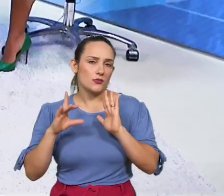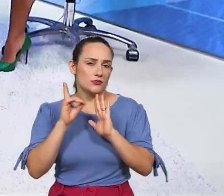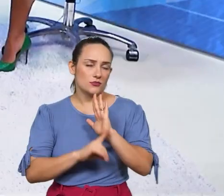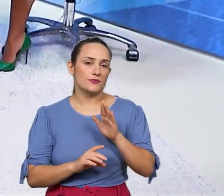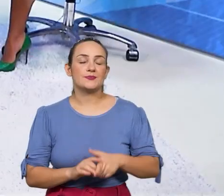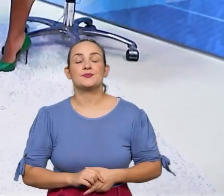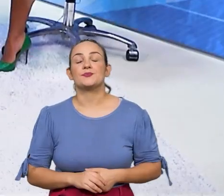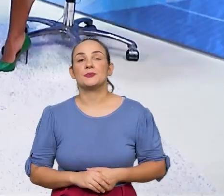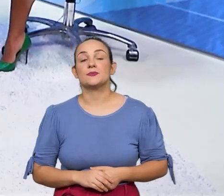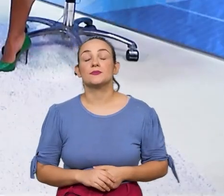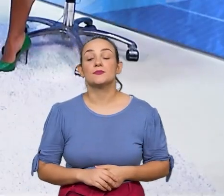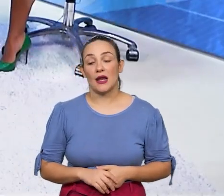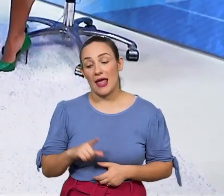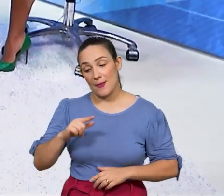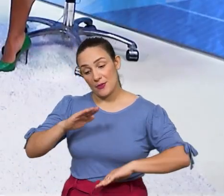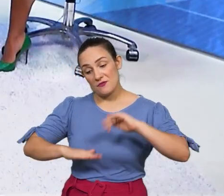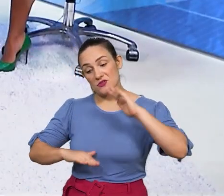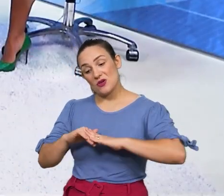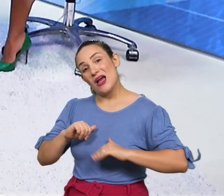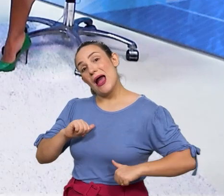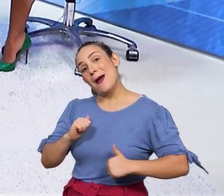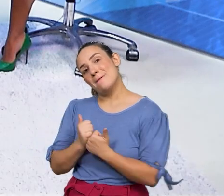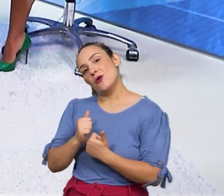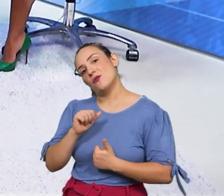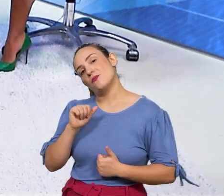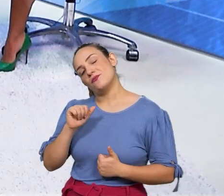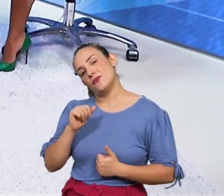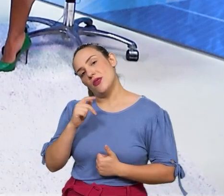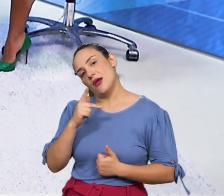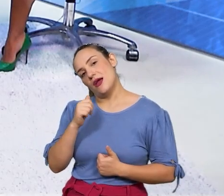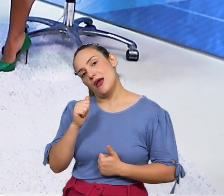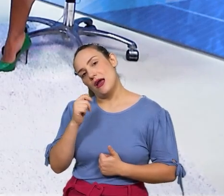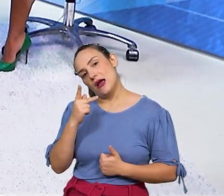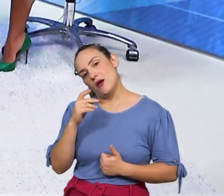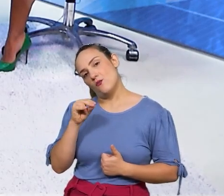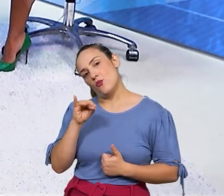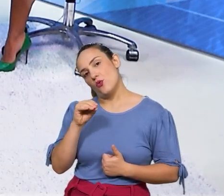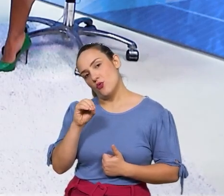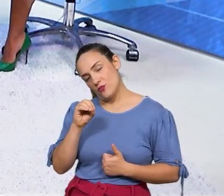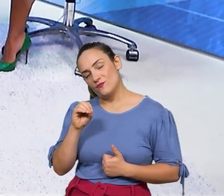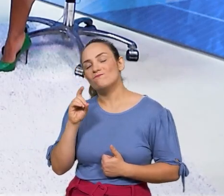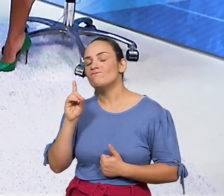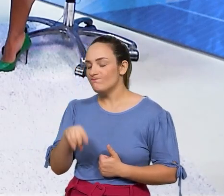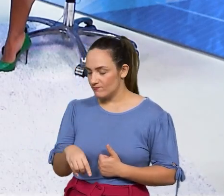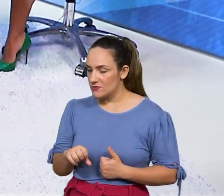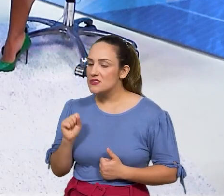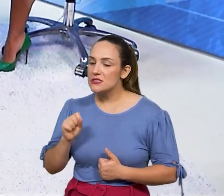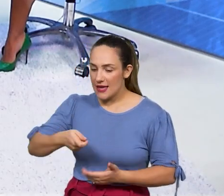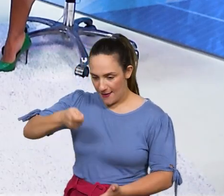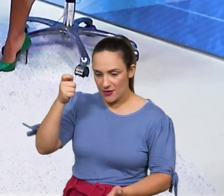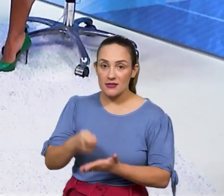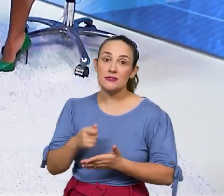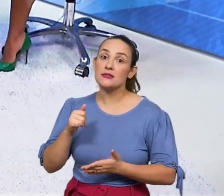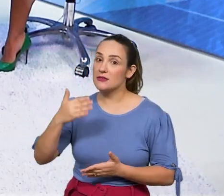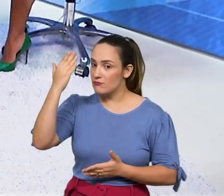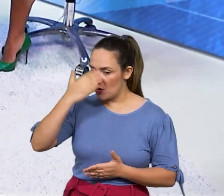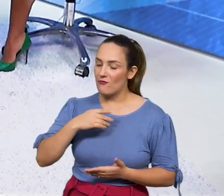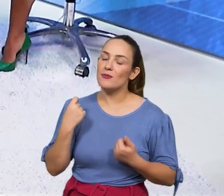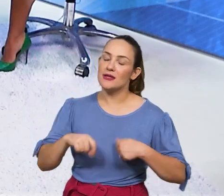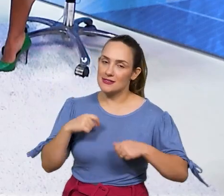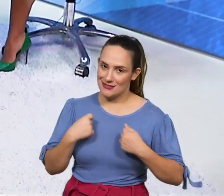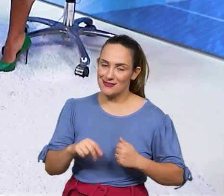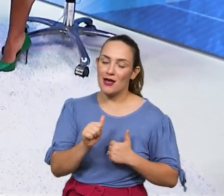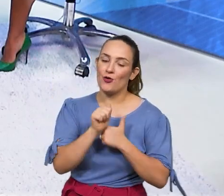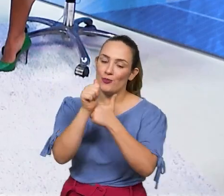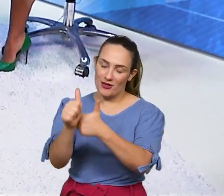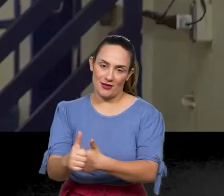direito. Sim, o profissional de apoio, né? O profissional de apoio, ele é devido, ele é obrigatório, desde comprovada a